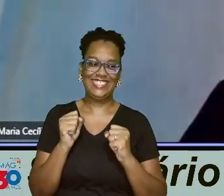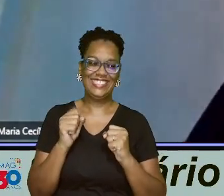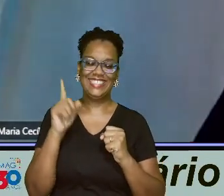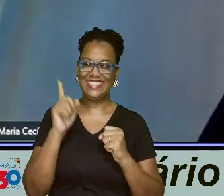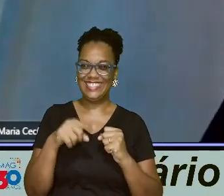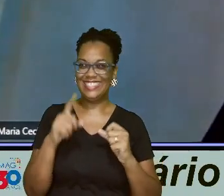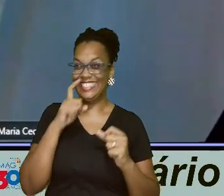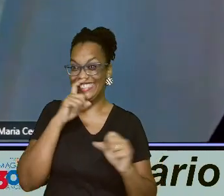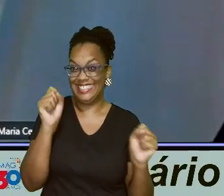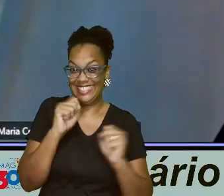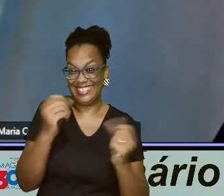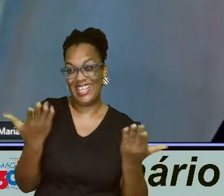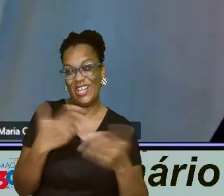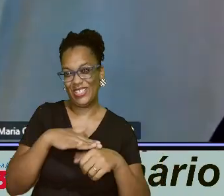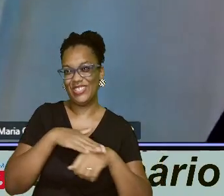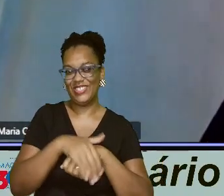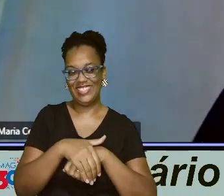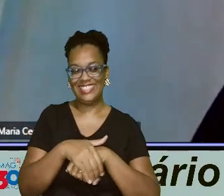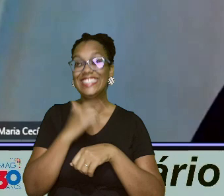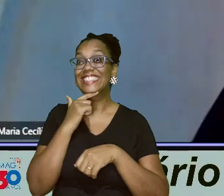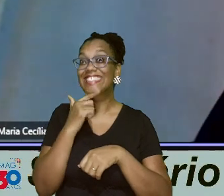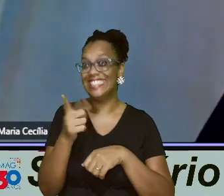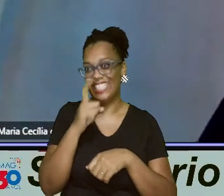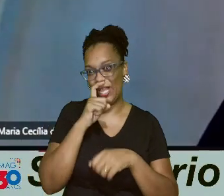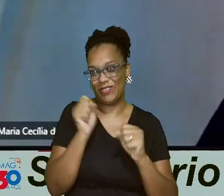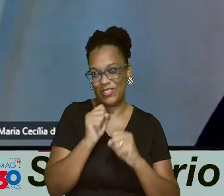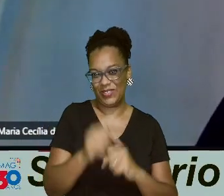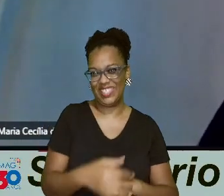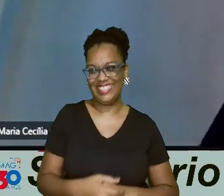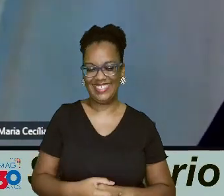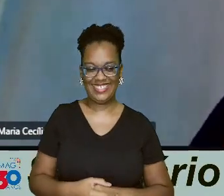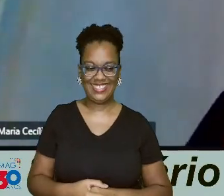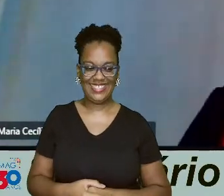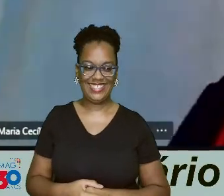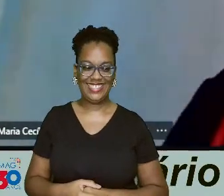noite. Não passar frio. Muito obrigado.